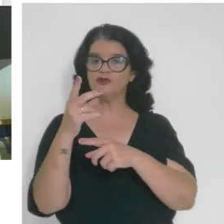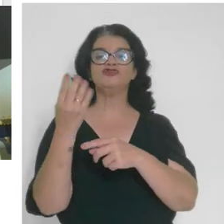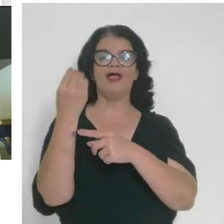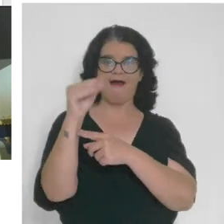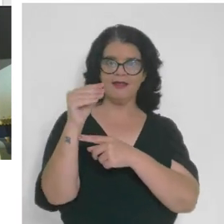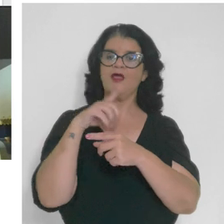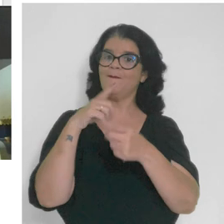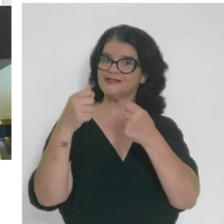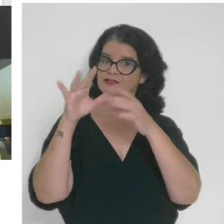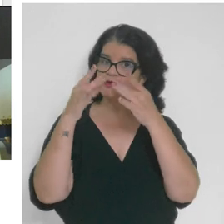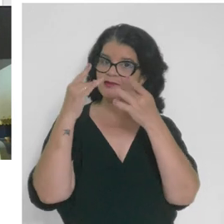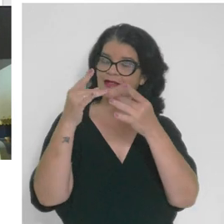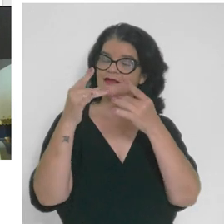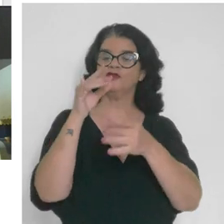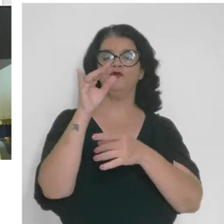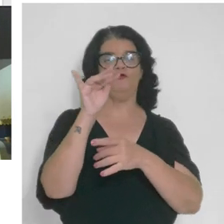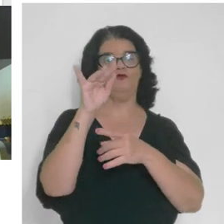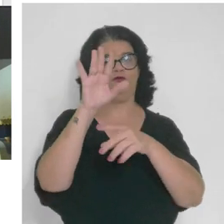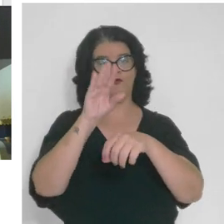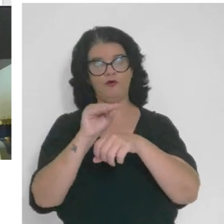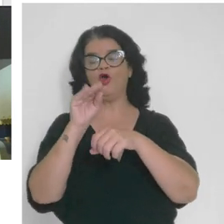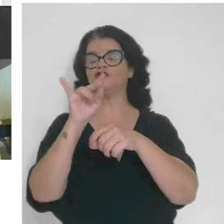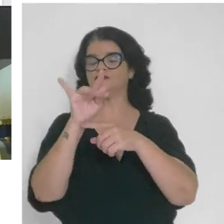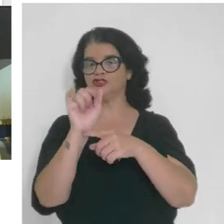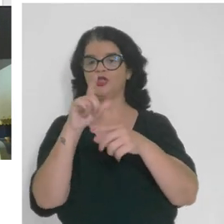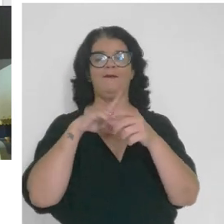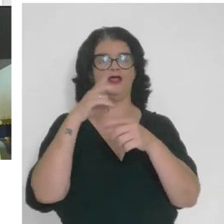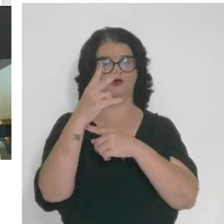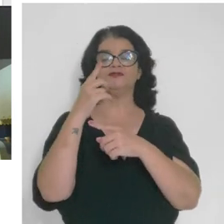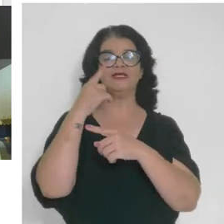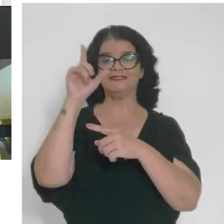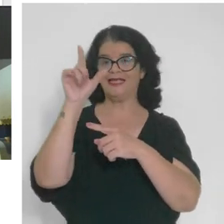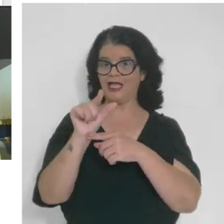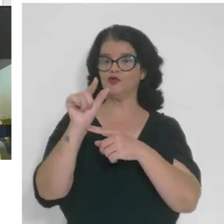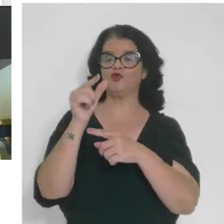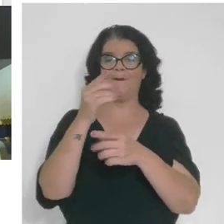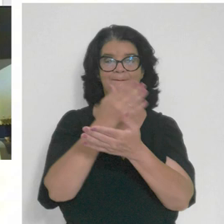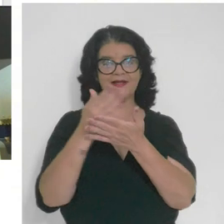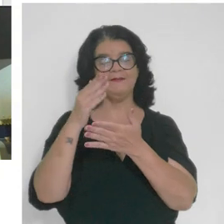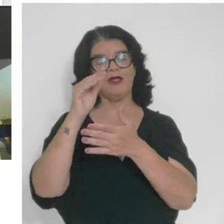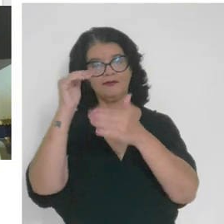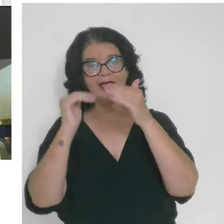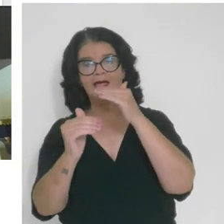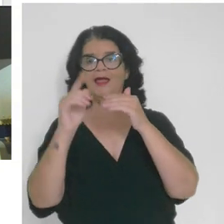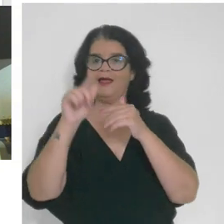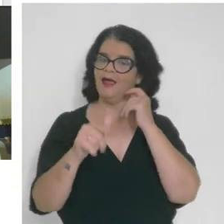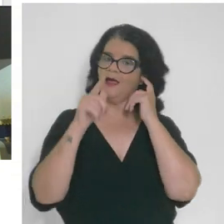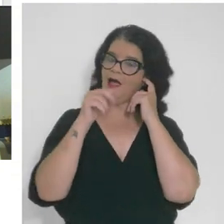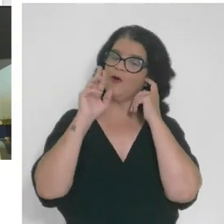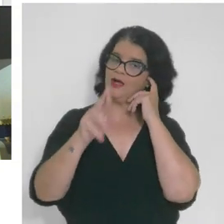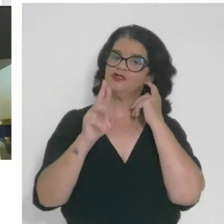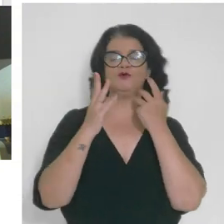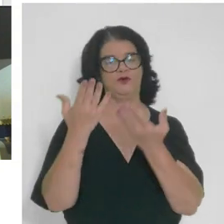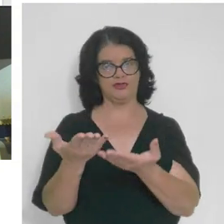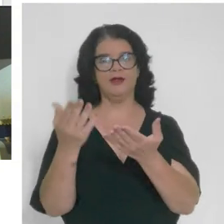a esse fotossistema 2. E o redutor primário, nesse caso aqui, pessoal, como está acontecendo aqui embaixo, é a água, por isso que é essa a